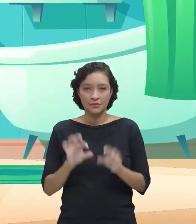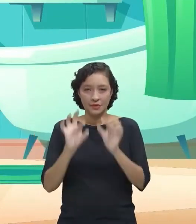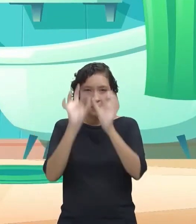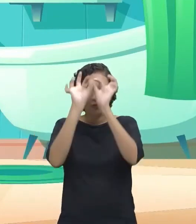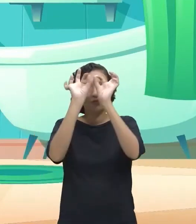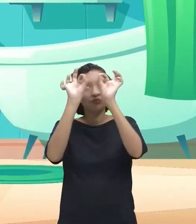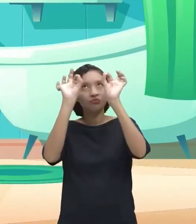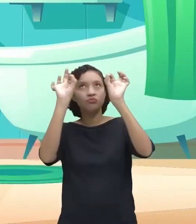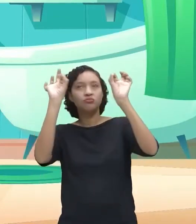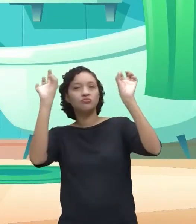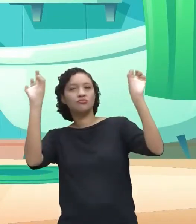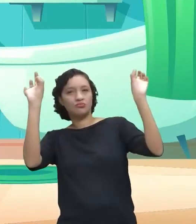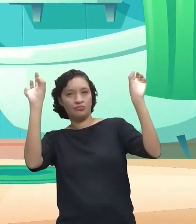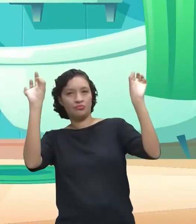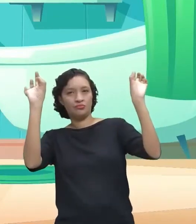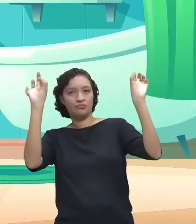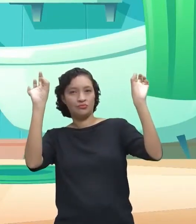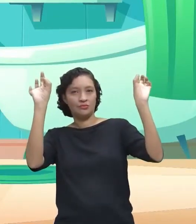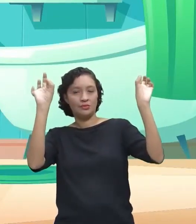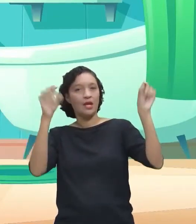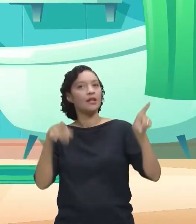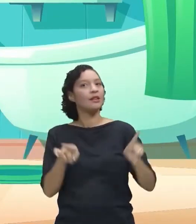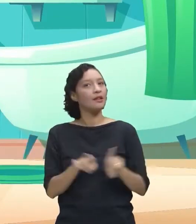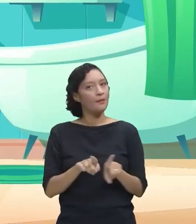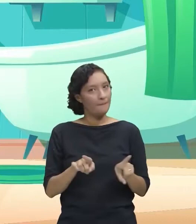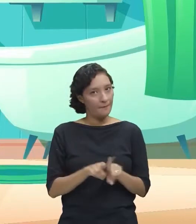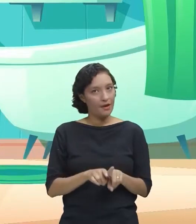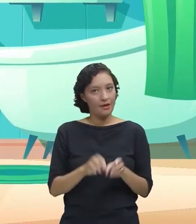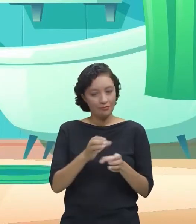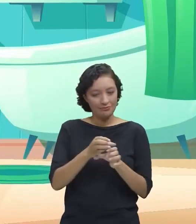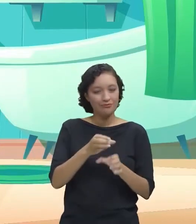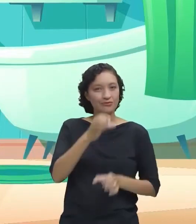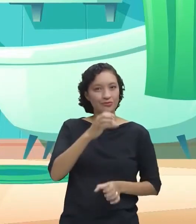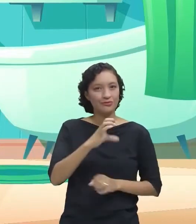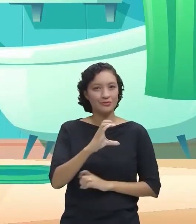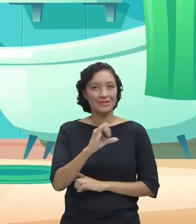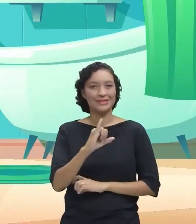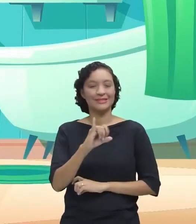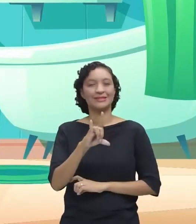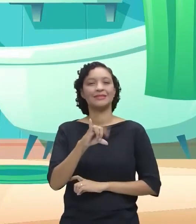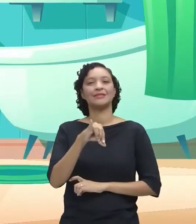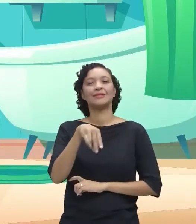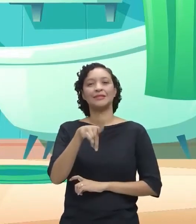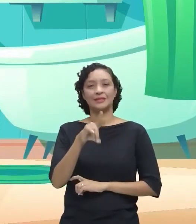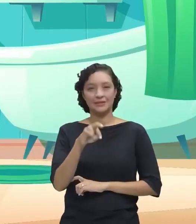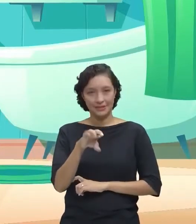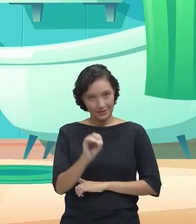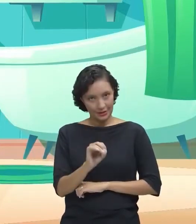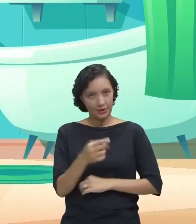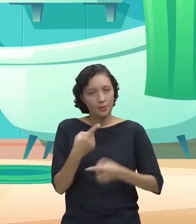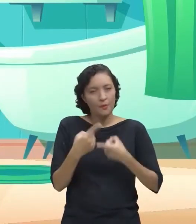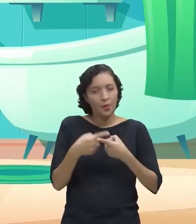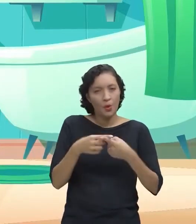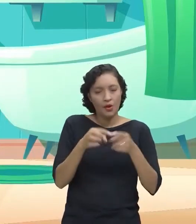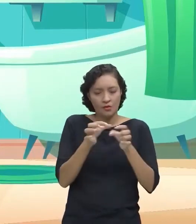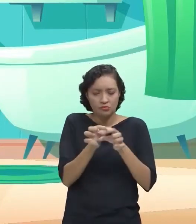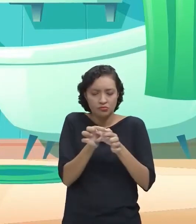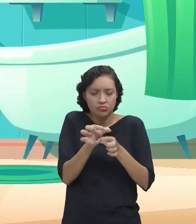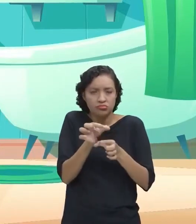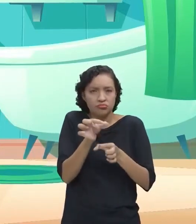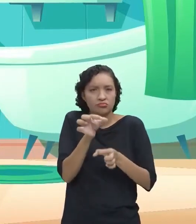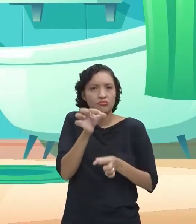a cortina, ele também é um cilindro, sabia? Por quê? Porque ele é compridinho, redondo,